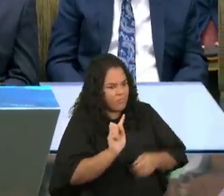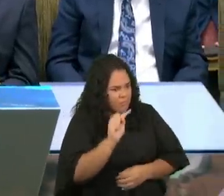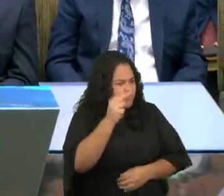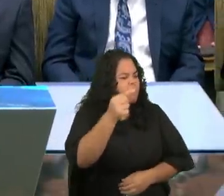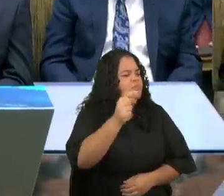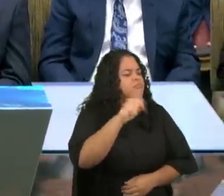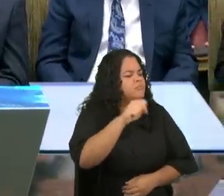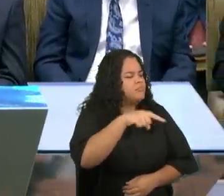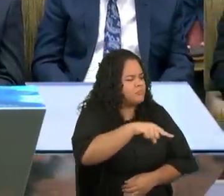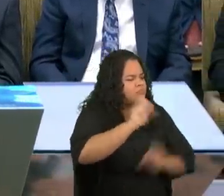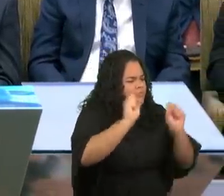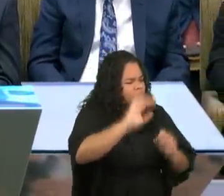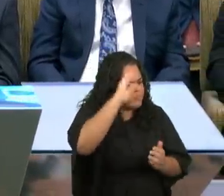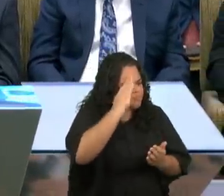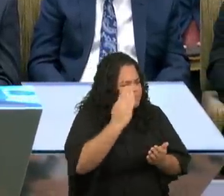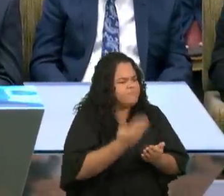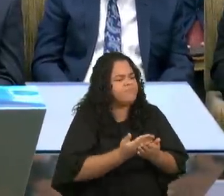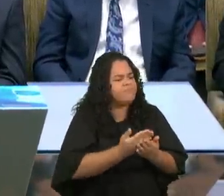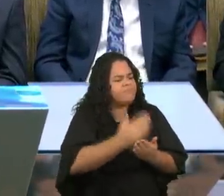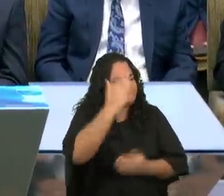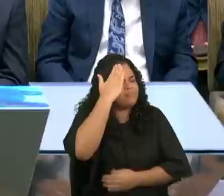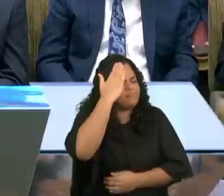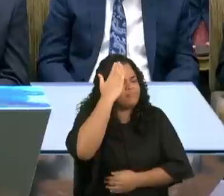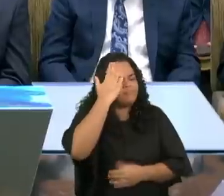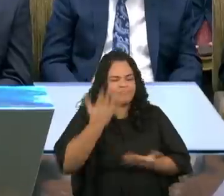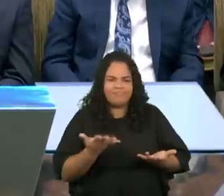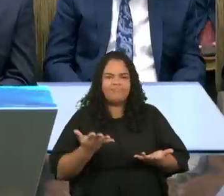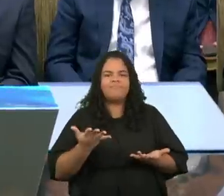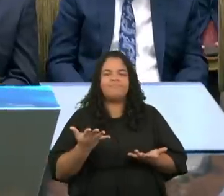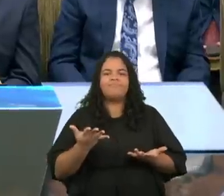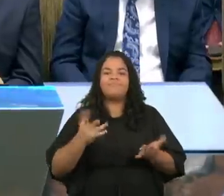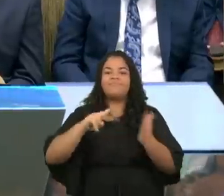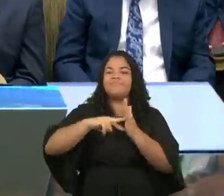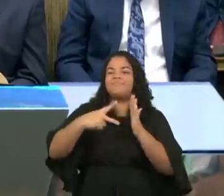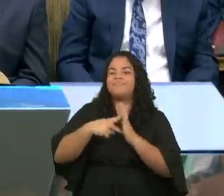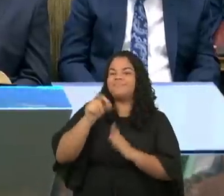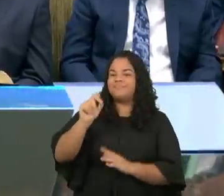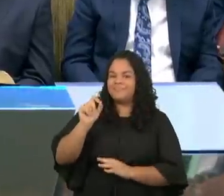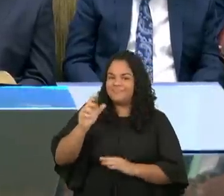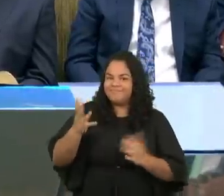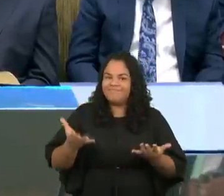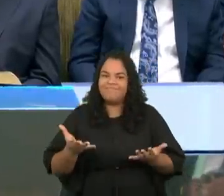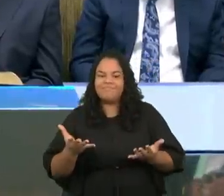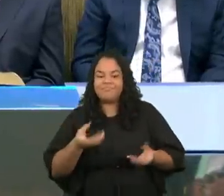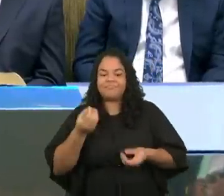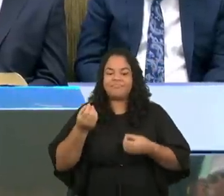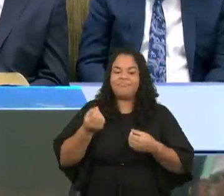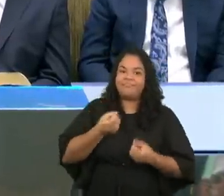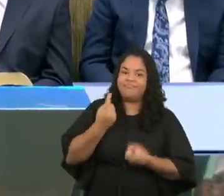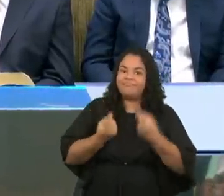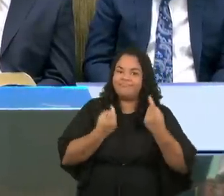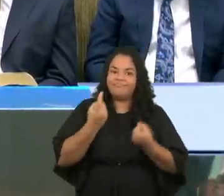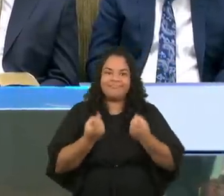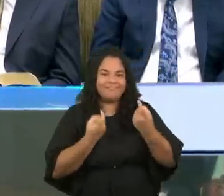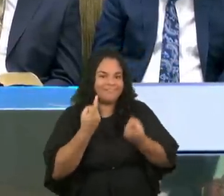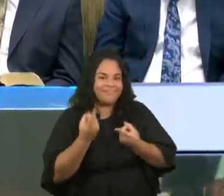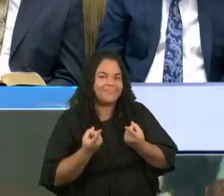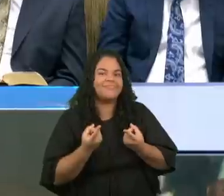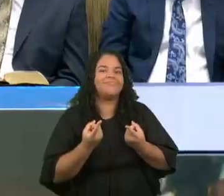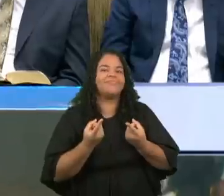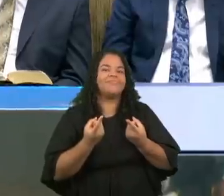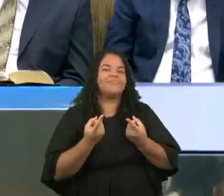dizendo? O que eu faço? Tu não compreendes racionalmente agora, mas tu experimentarás